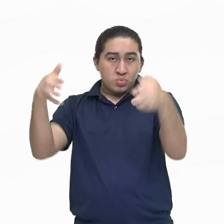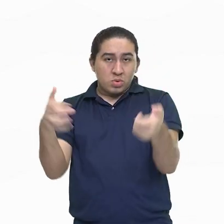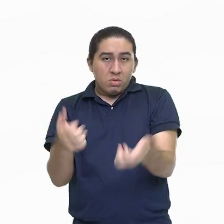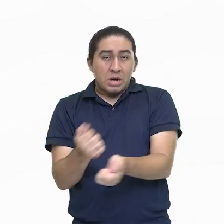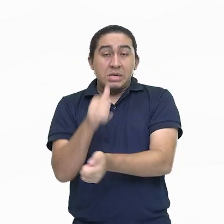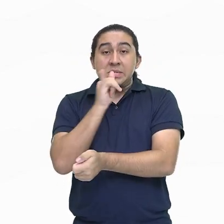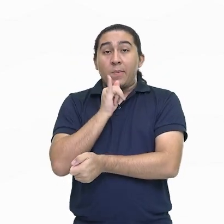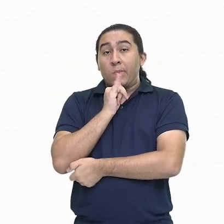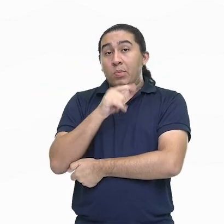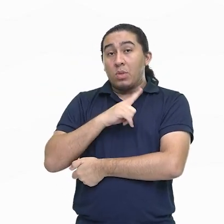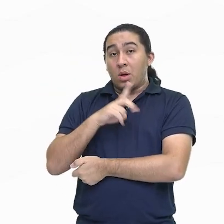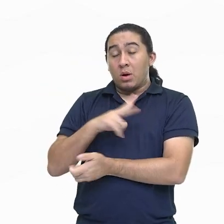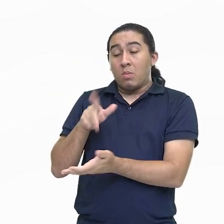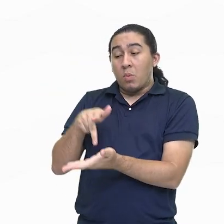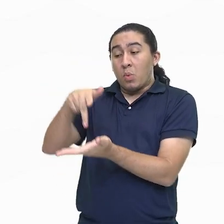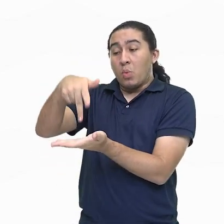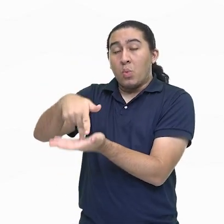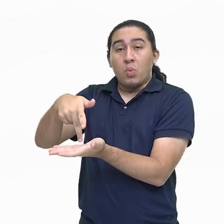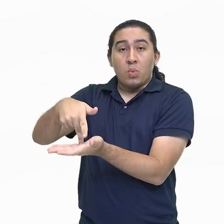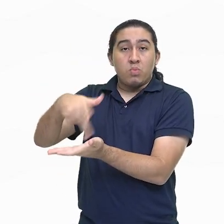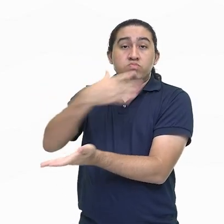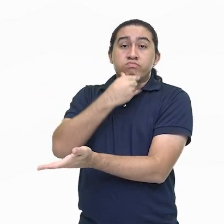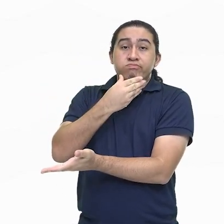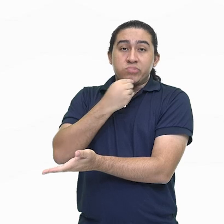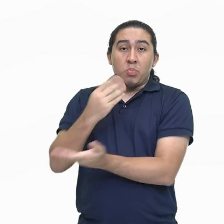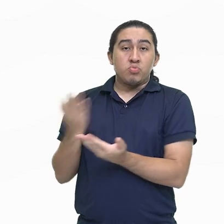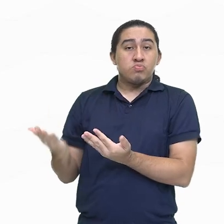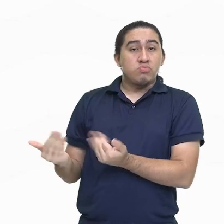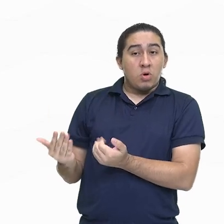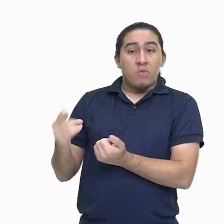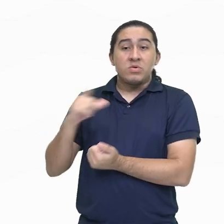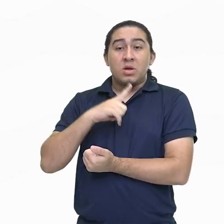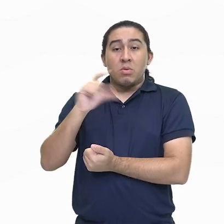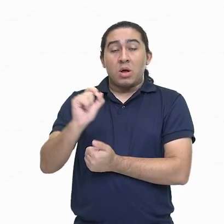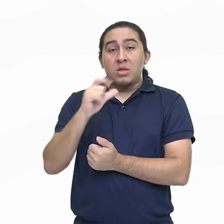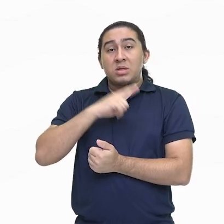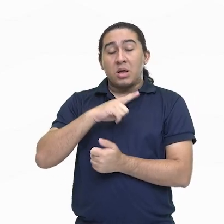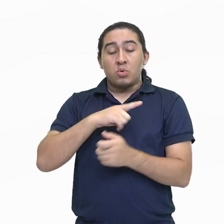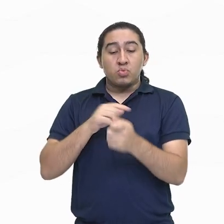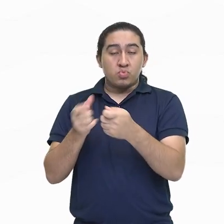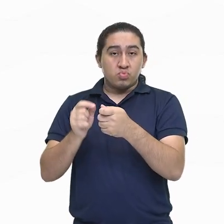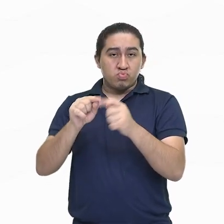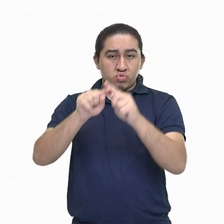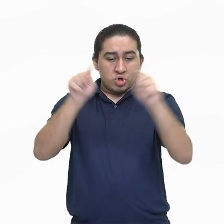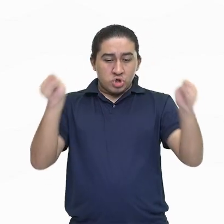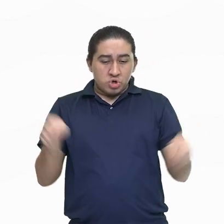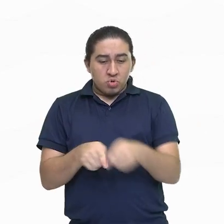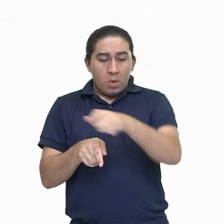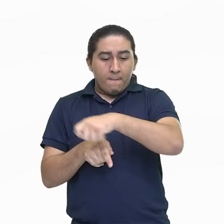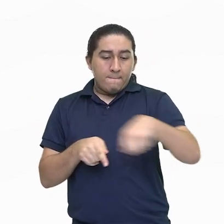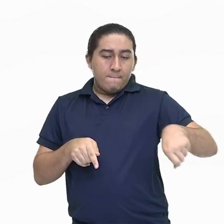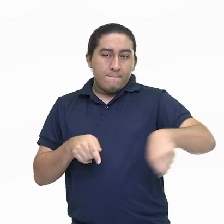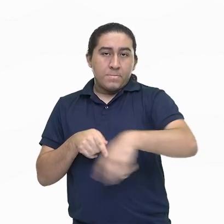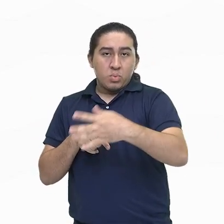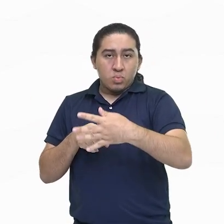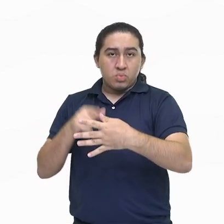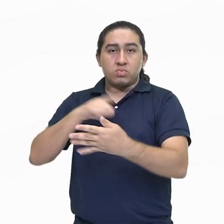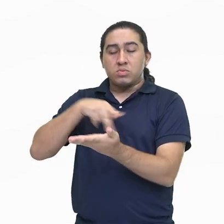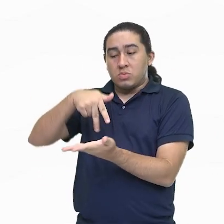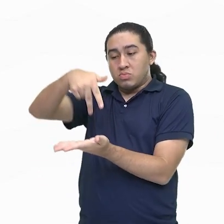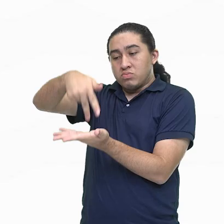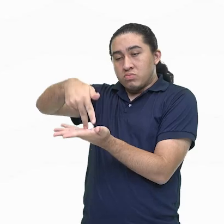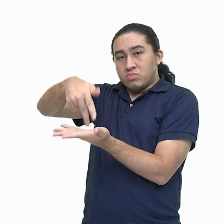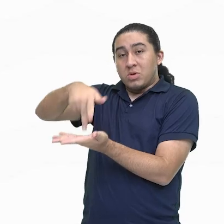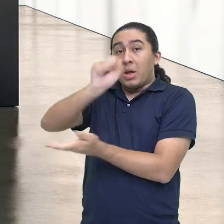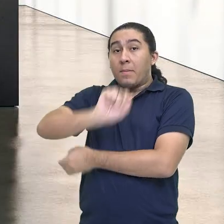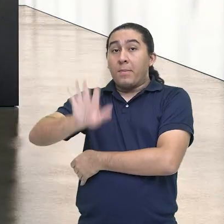em movimento no momento que arremessa o disco. Estamos falando da obra Discóbulo, de Miron, e aí nós temos a